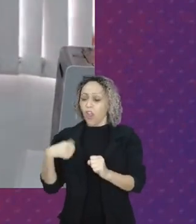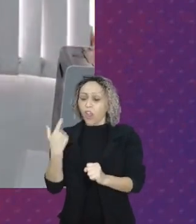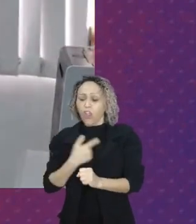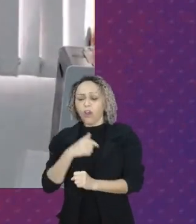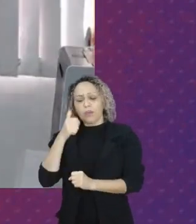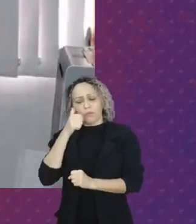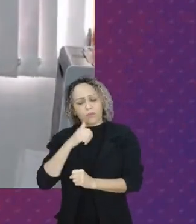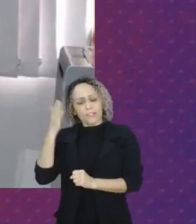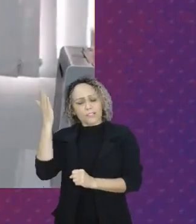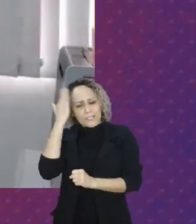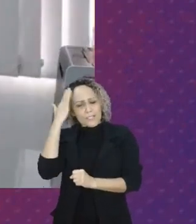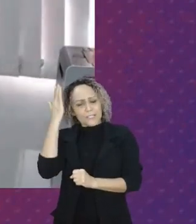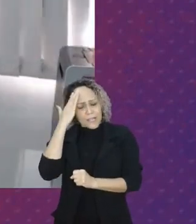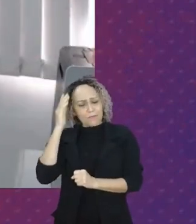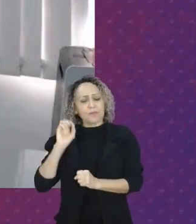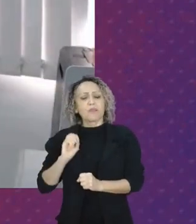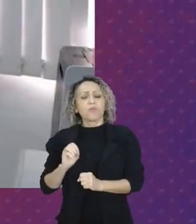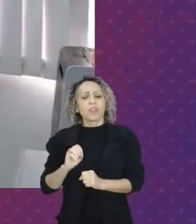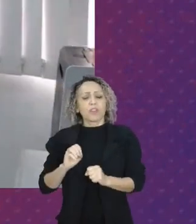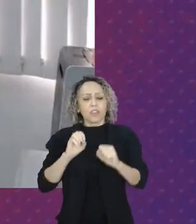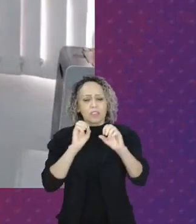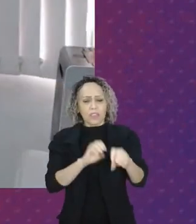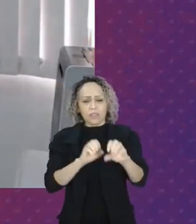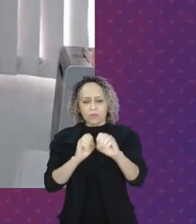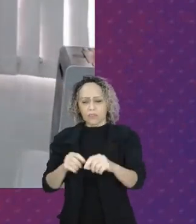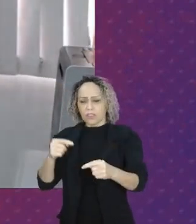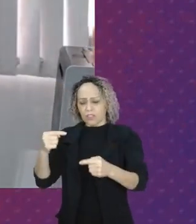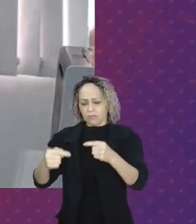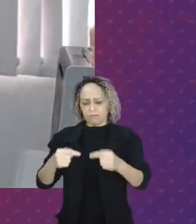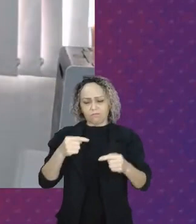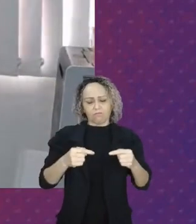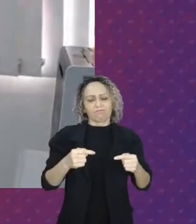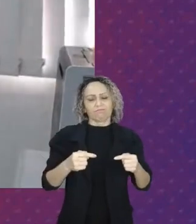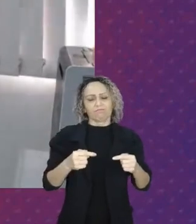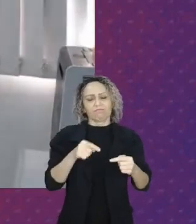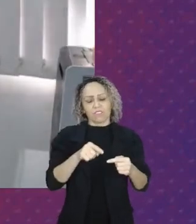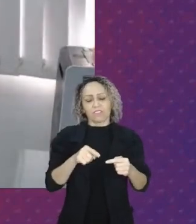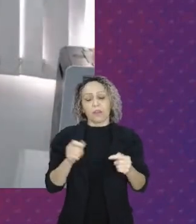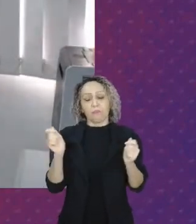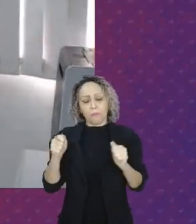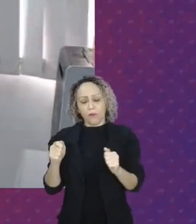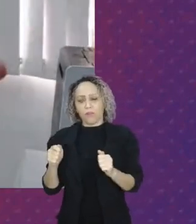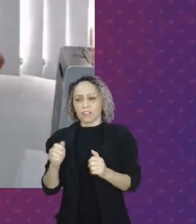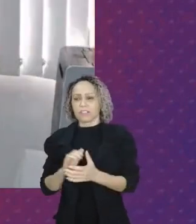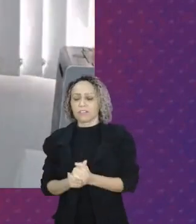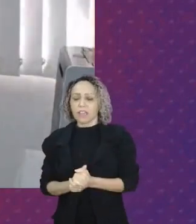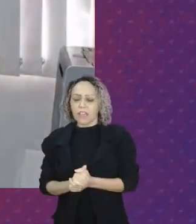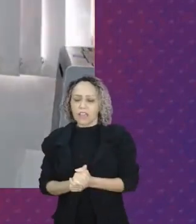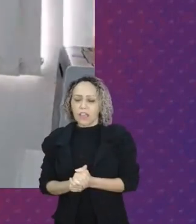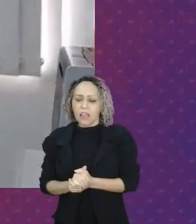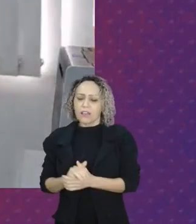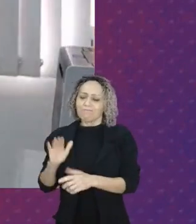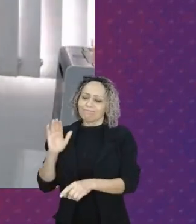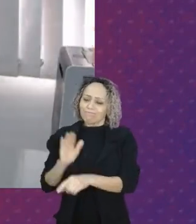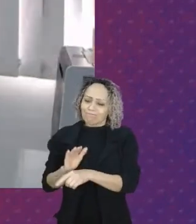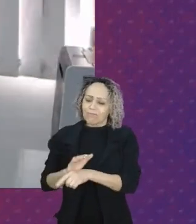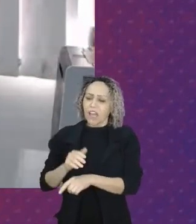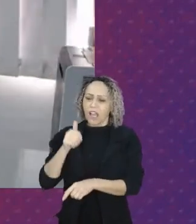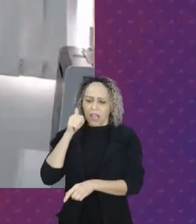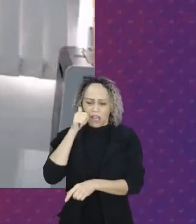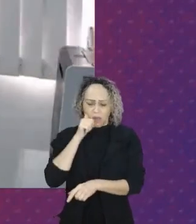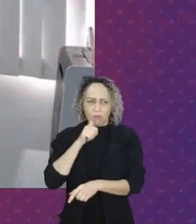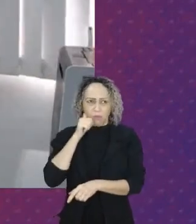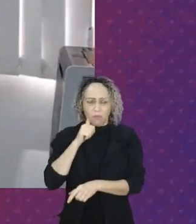podem promover, tanto na formação das futuras gerações, quanto emancipar a mulher do agora, para que